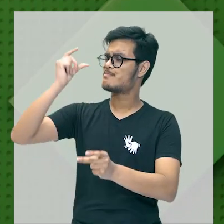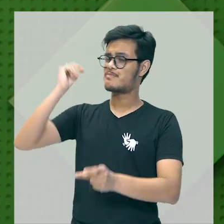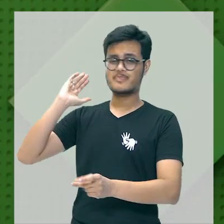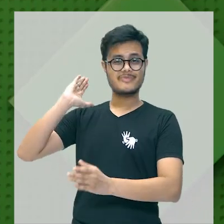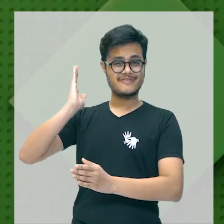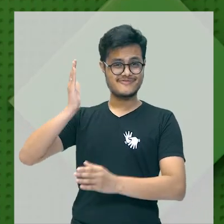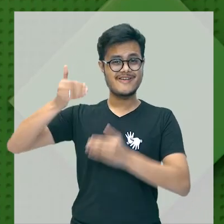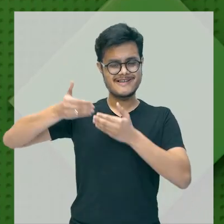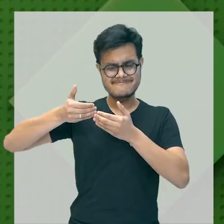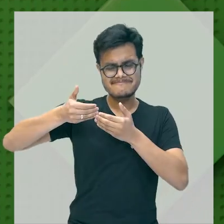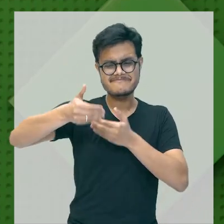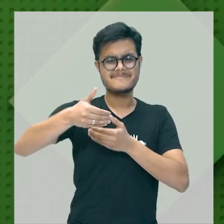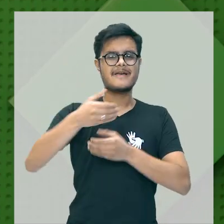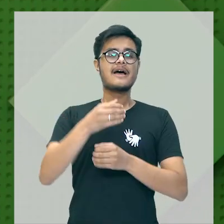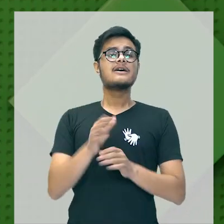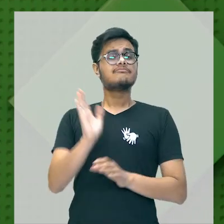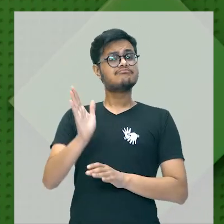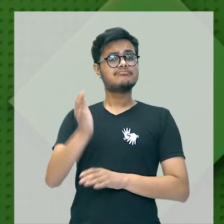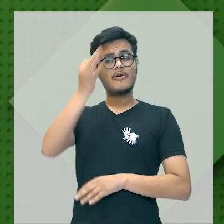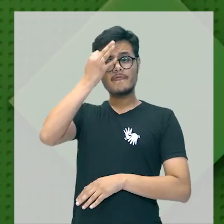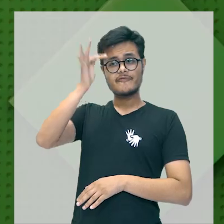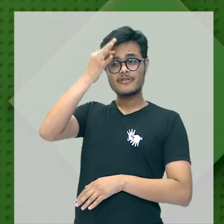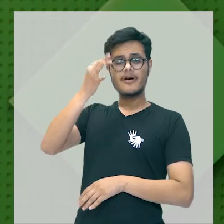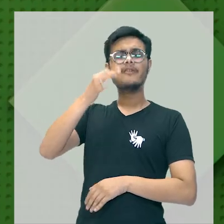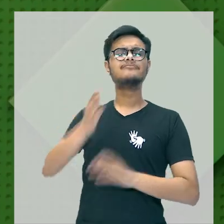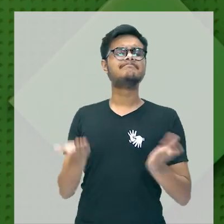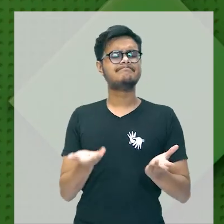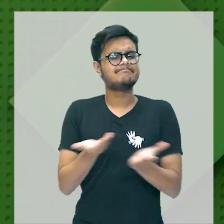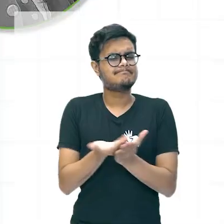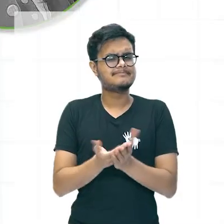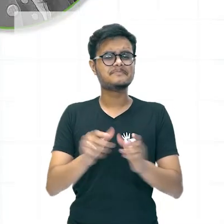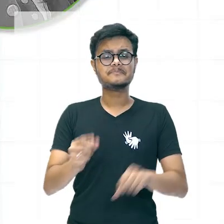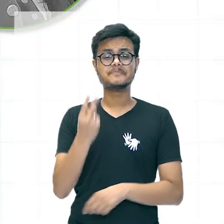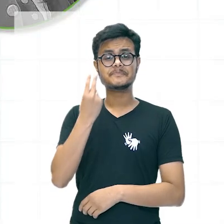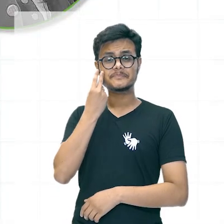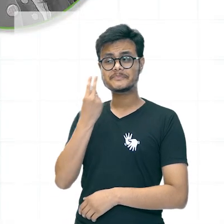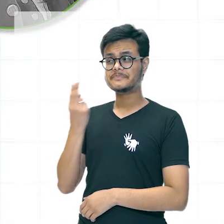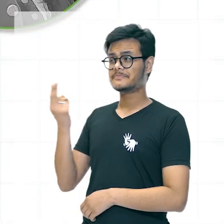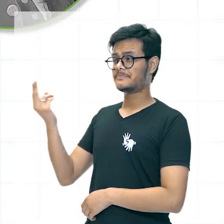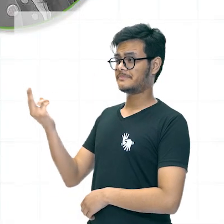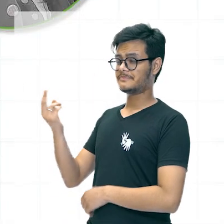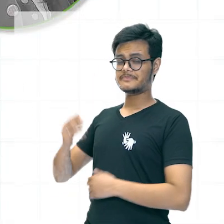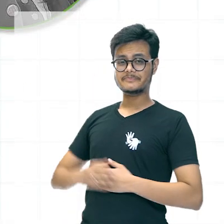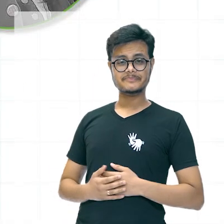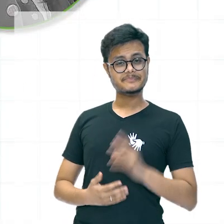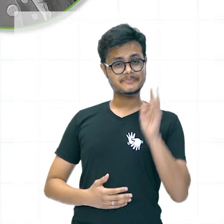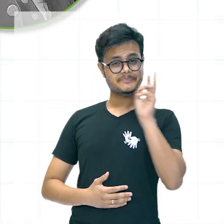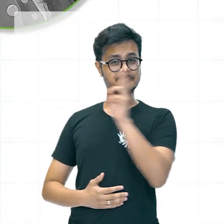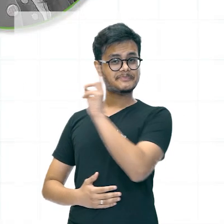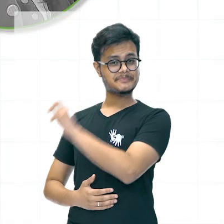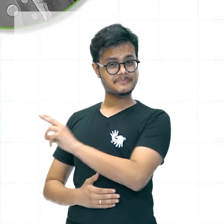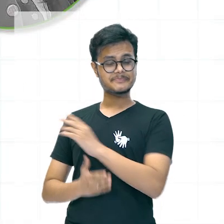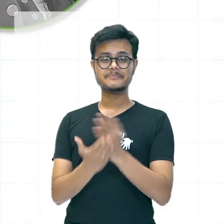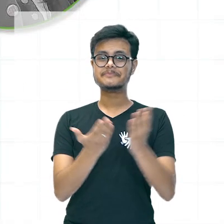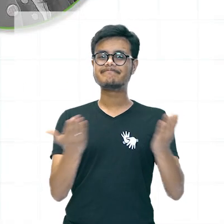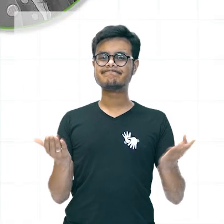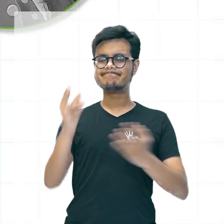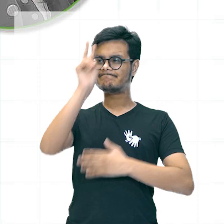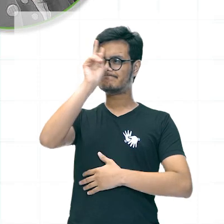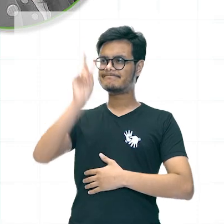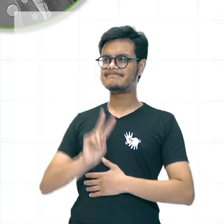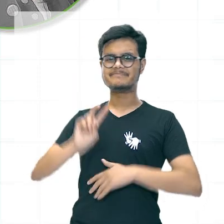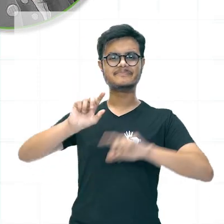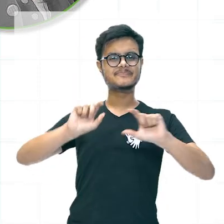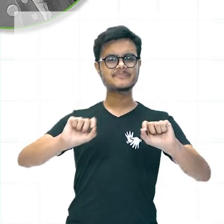muito tempo. Começou aí desde os filósofos. É o que a gente acompanha aí na imagem. Então, no histórico dessa